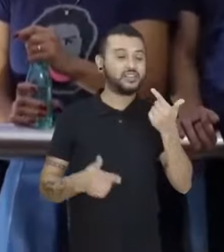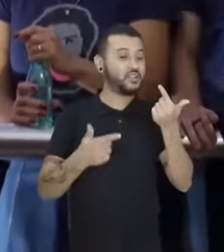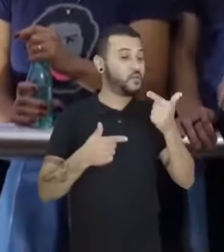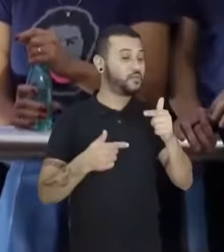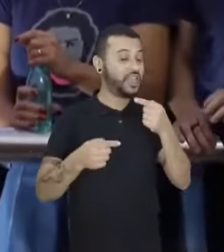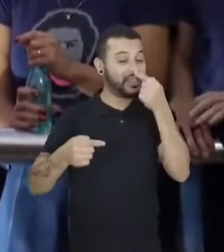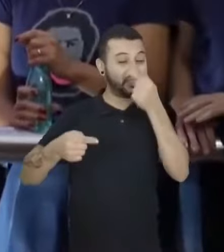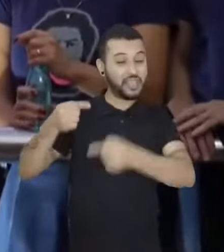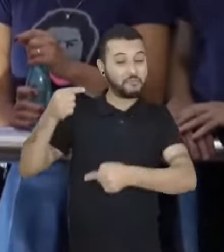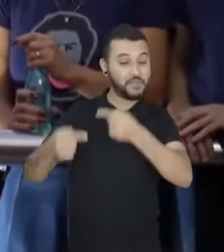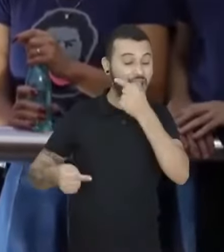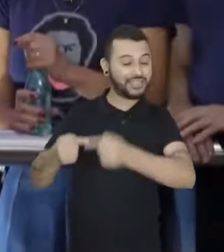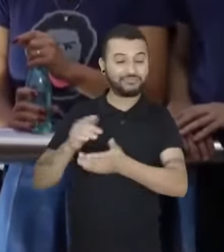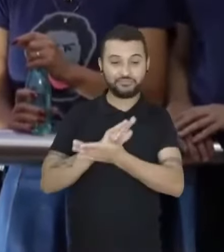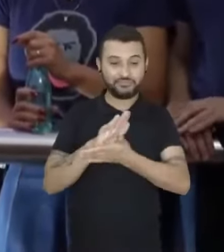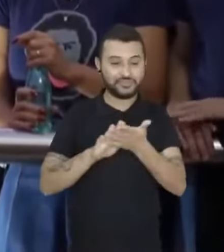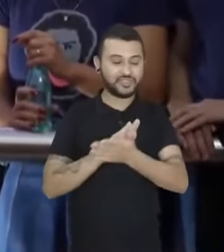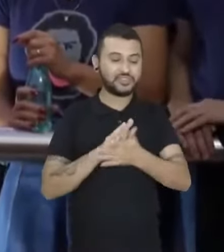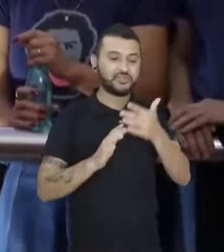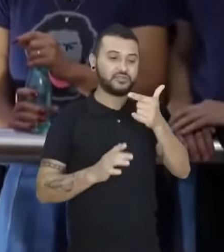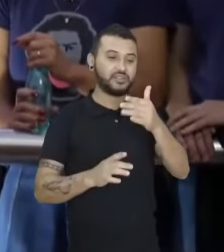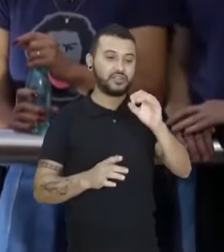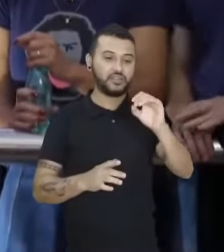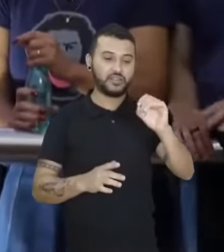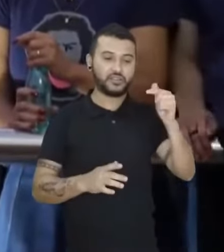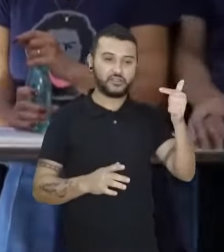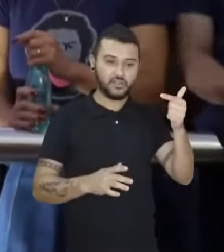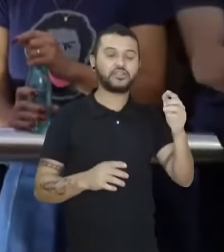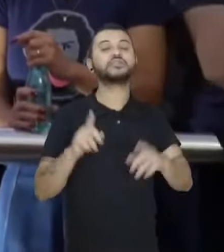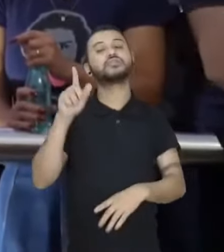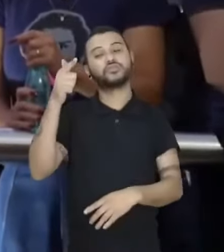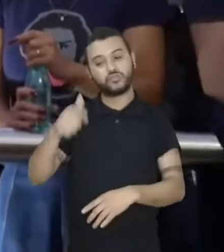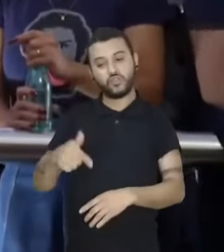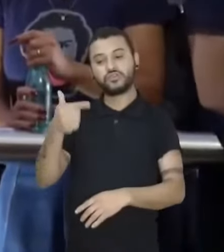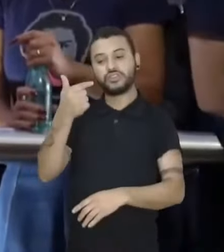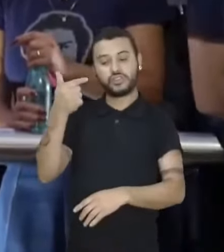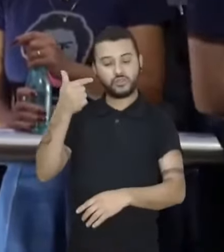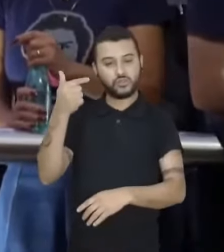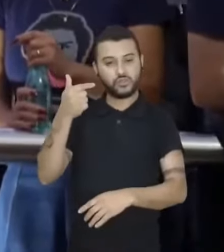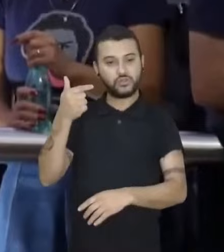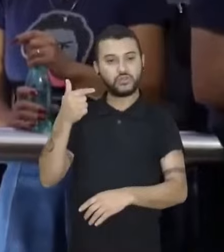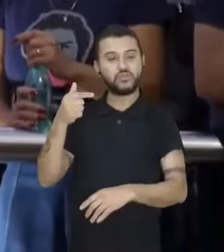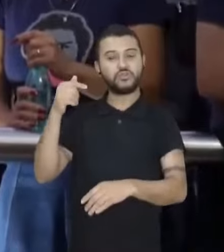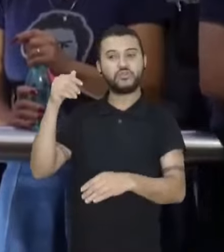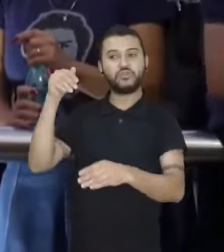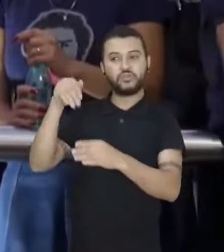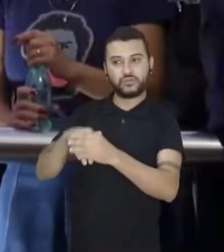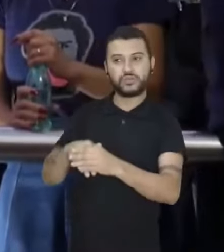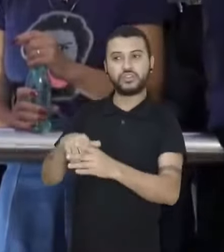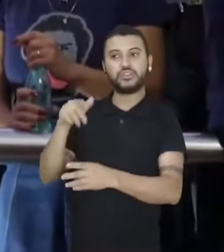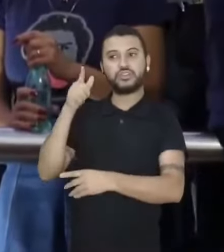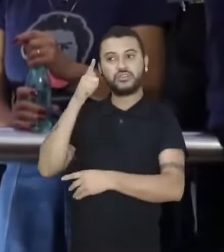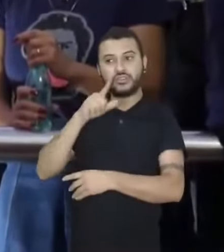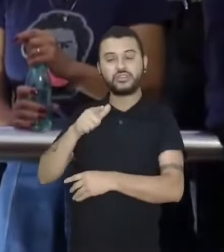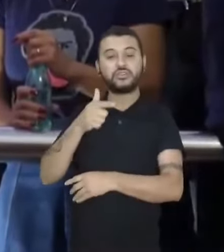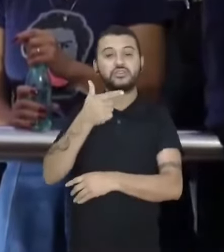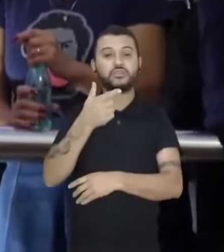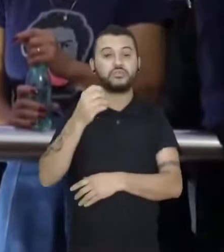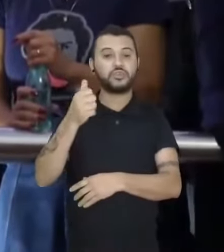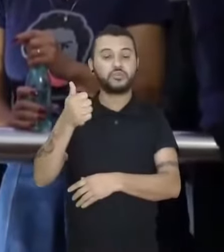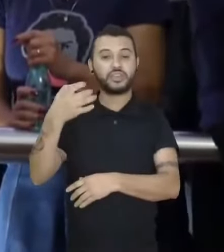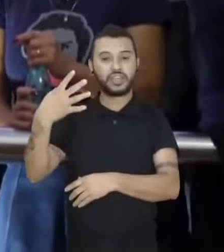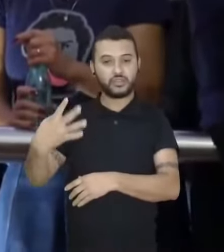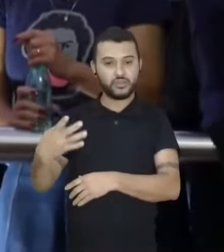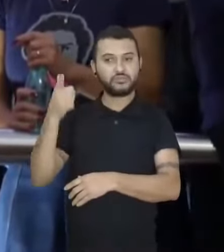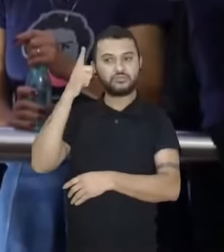debate. Em 2002, nós fomos para o segundo turno, 2006 para o segundo turno, 2010 para o segundo turno, 2014 para o